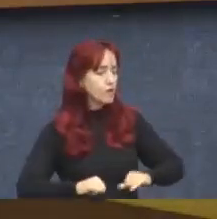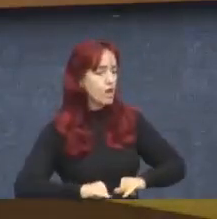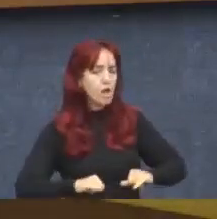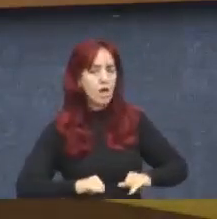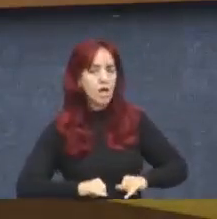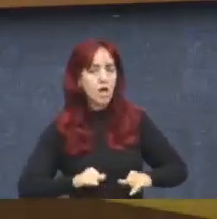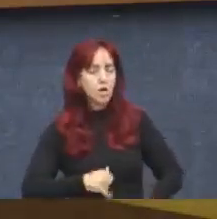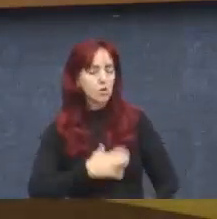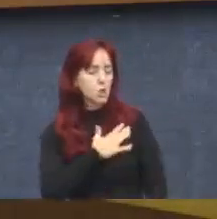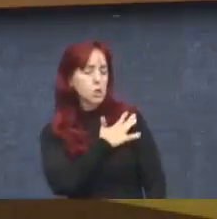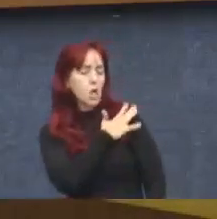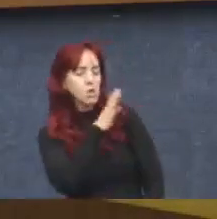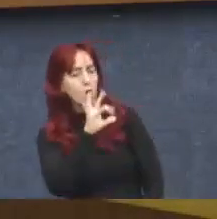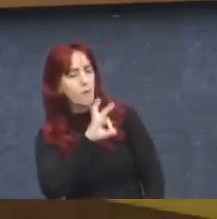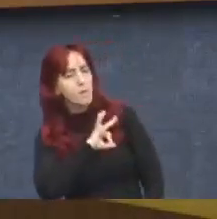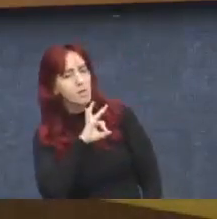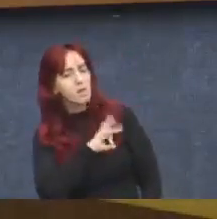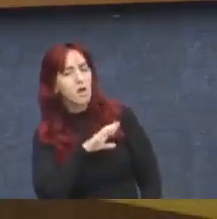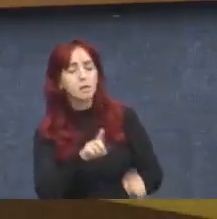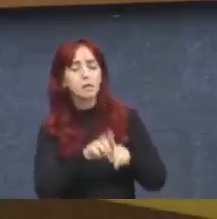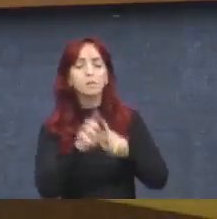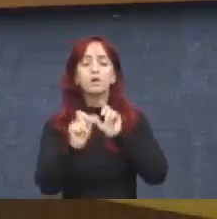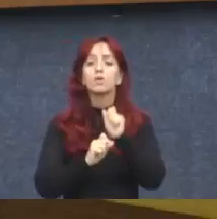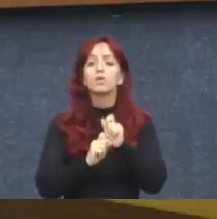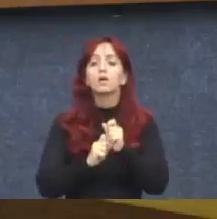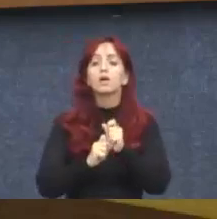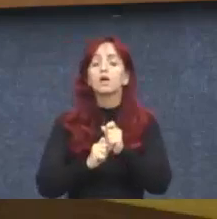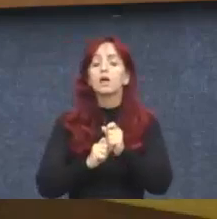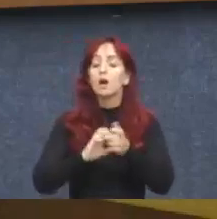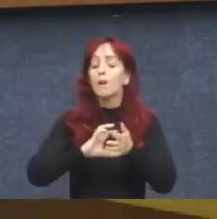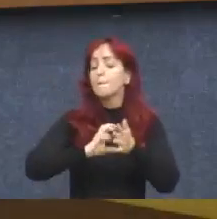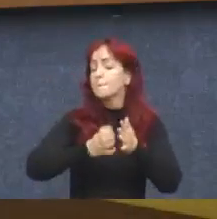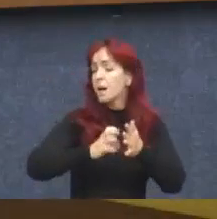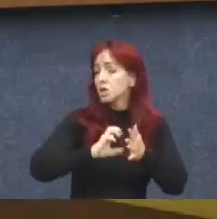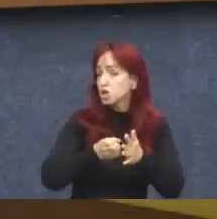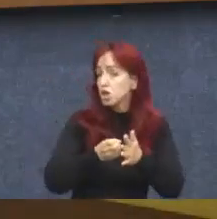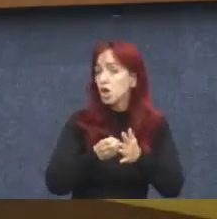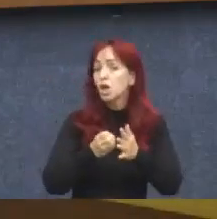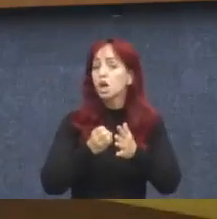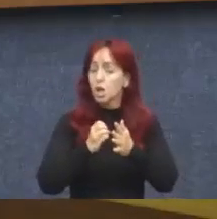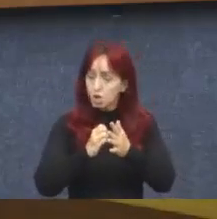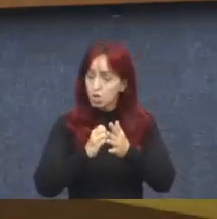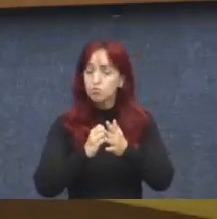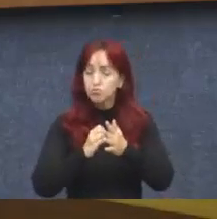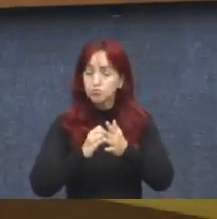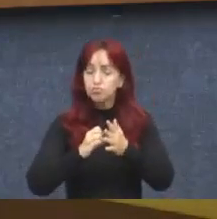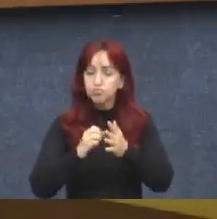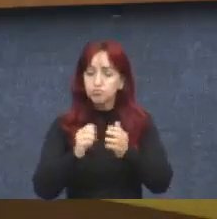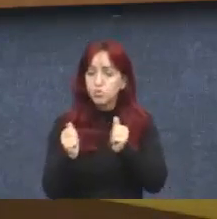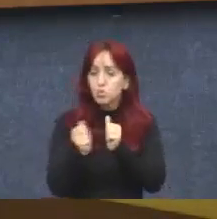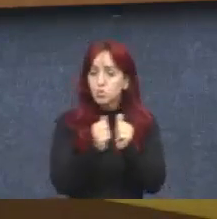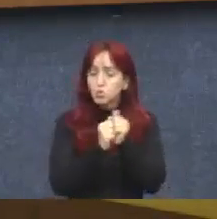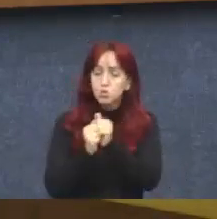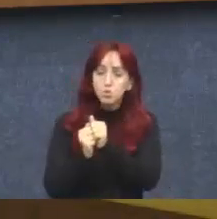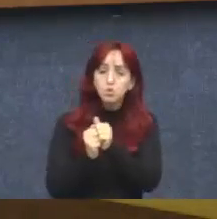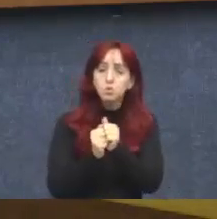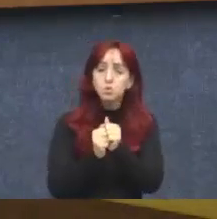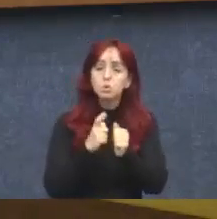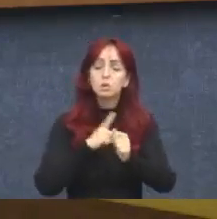militar, um partido plural, um partido que tem como marca a